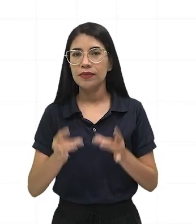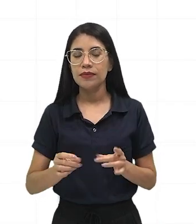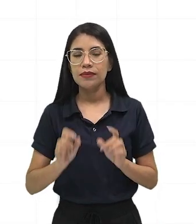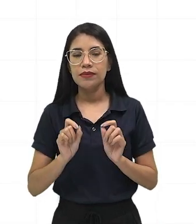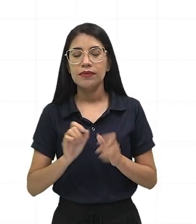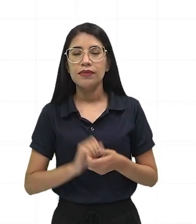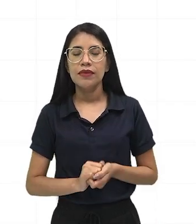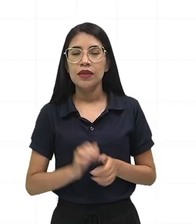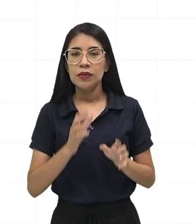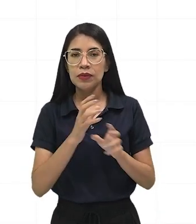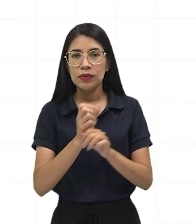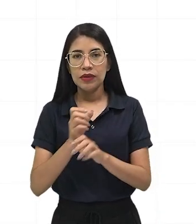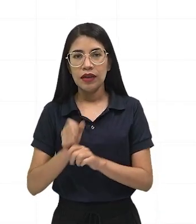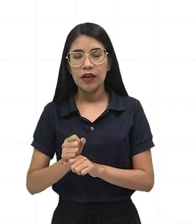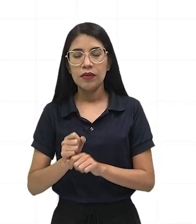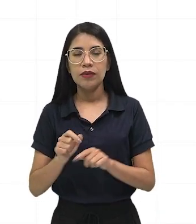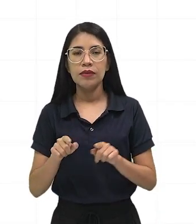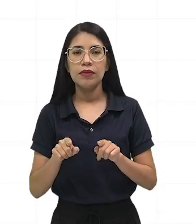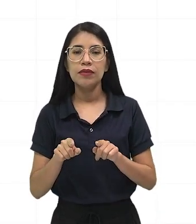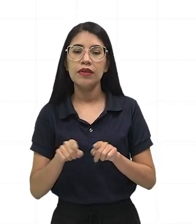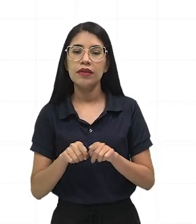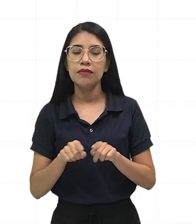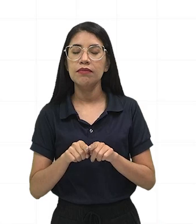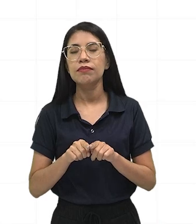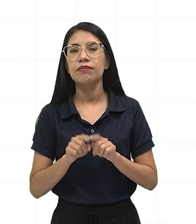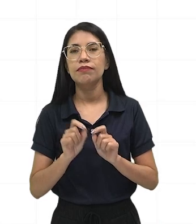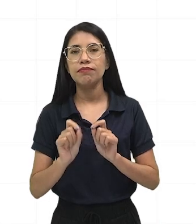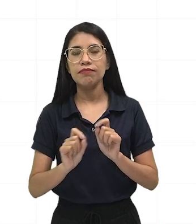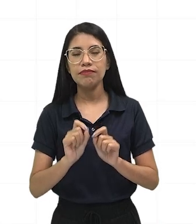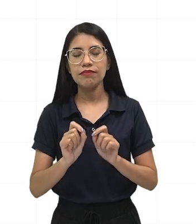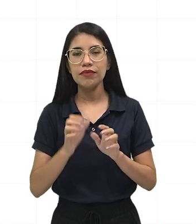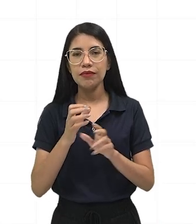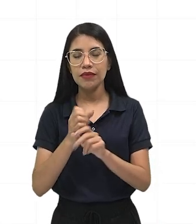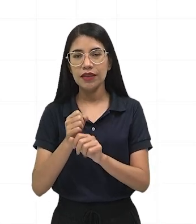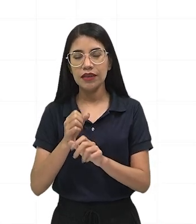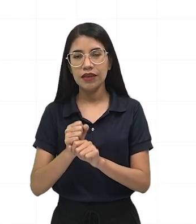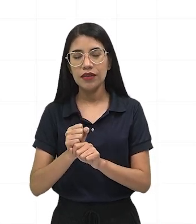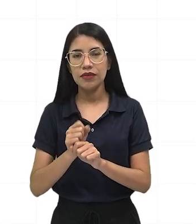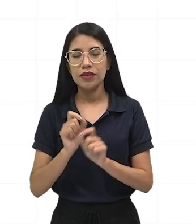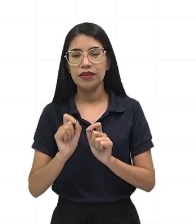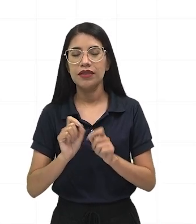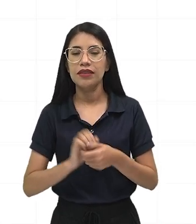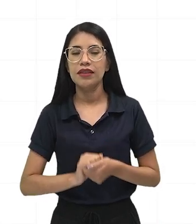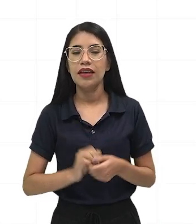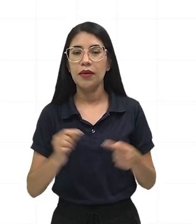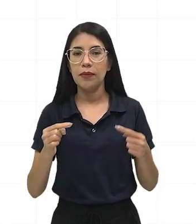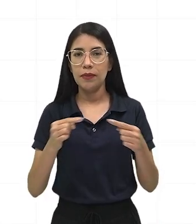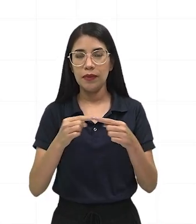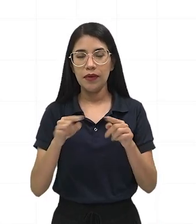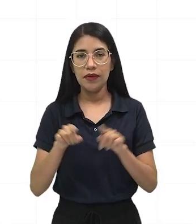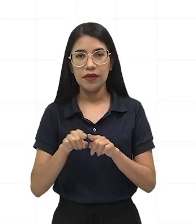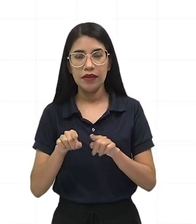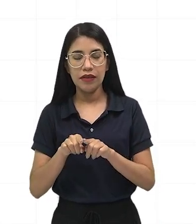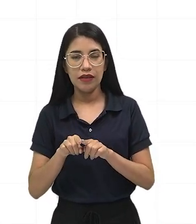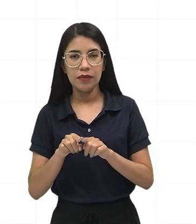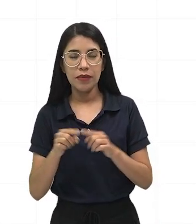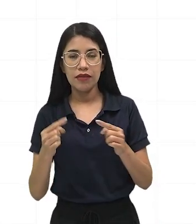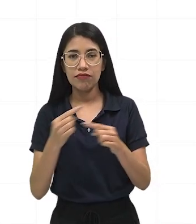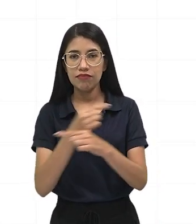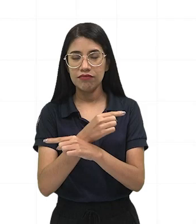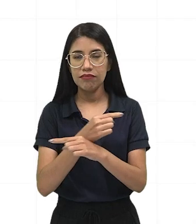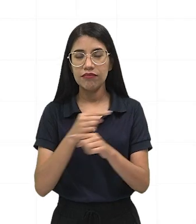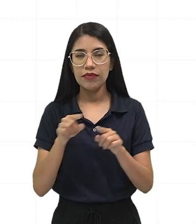Detalhamento. Resolução e elaboração de problemas sobre grandezas diretamente e inversamente proporcionais